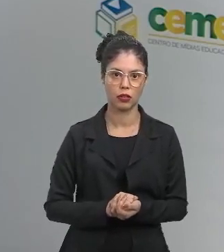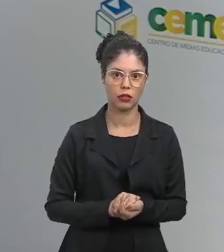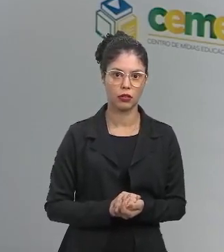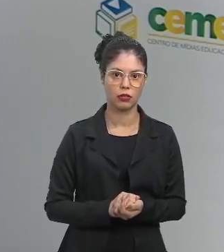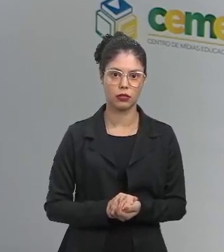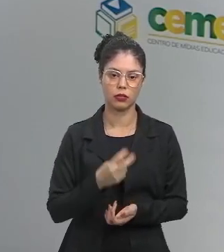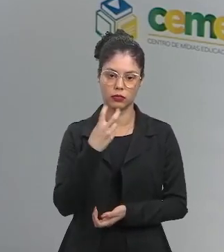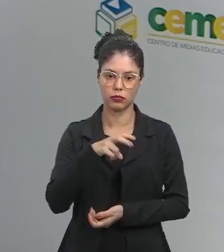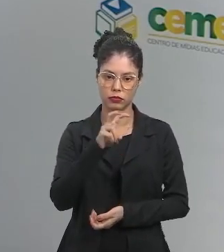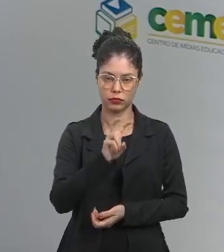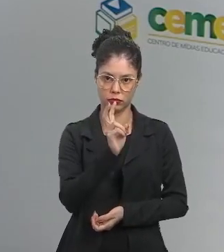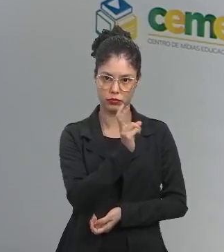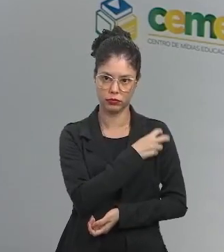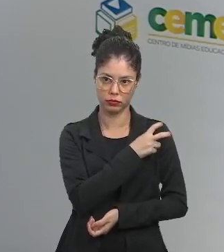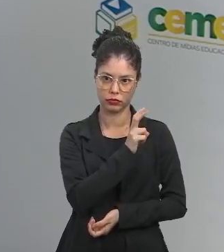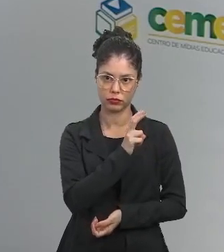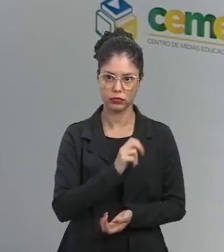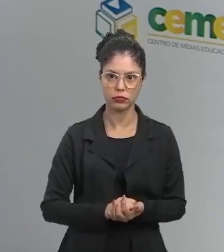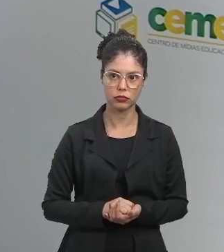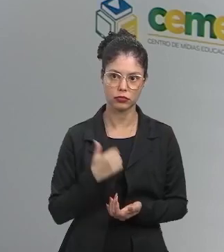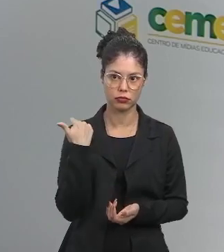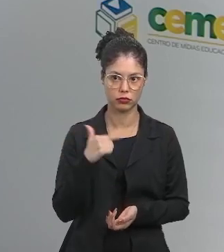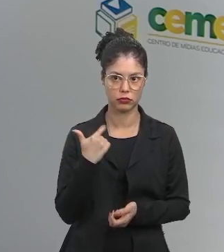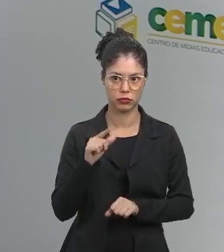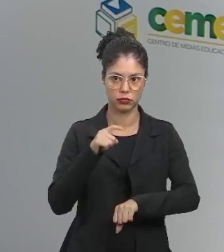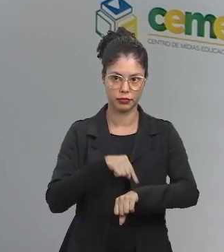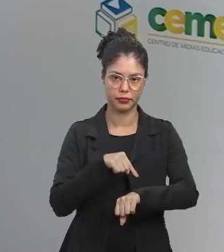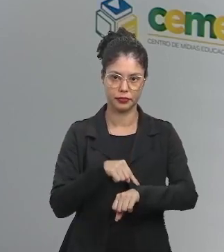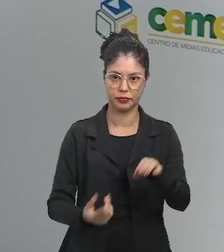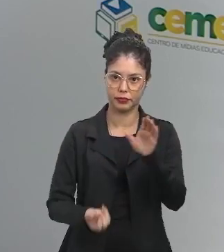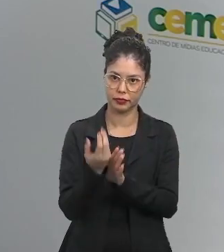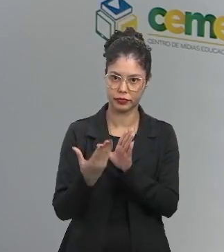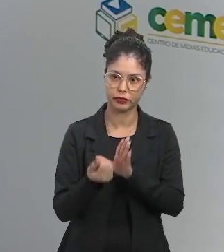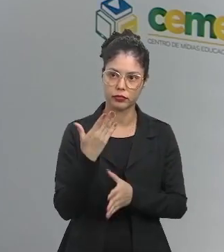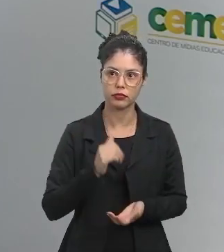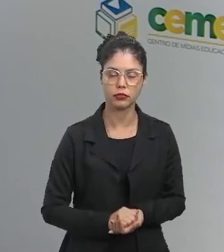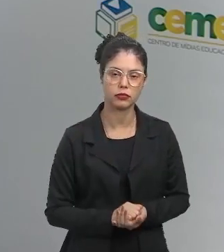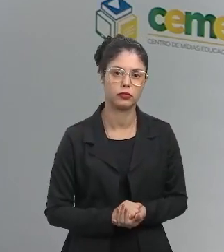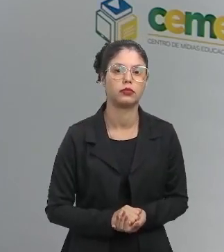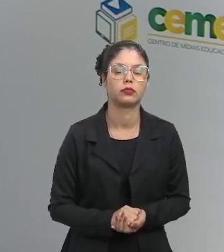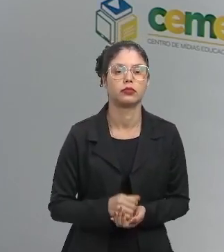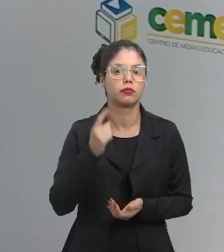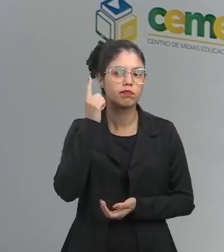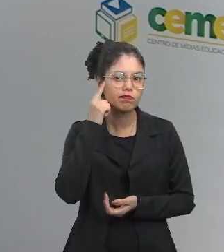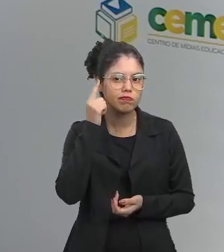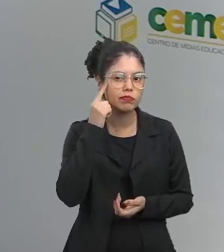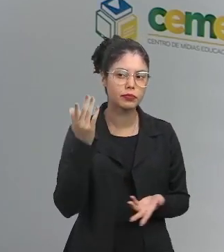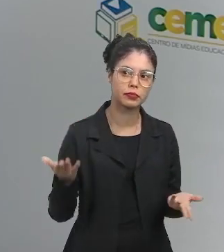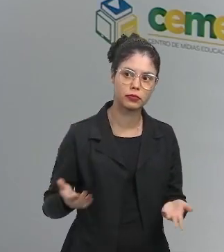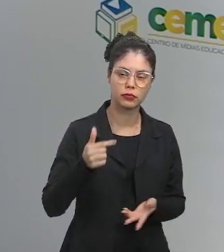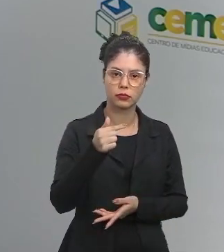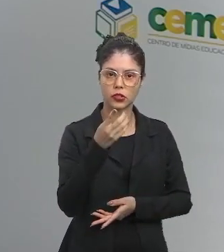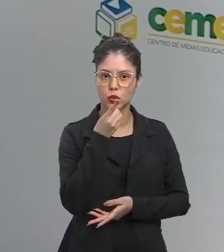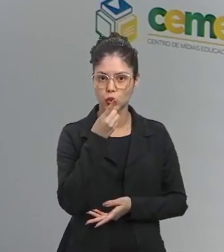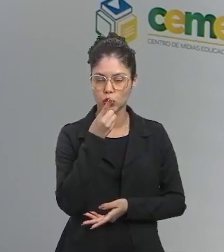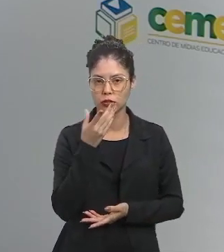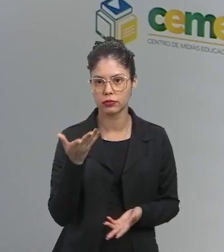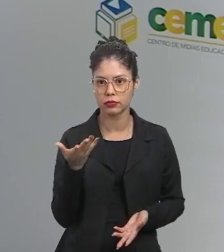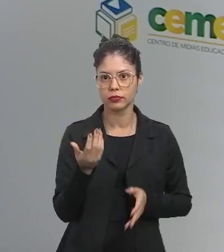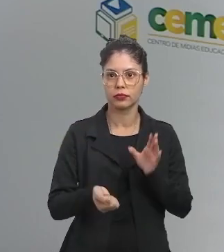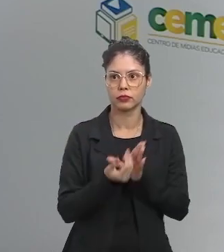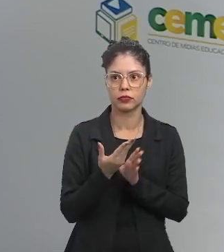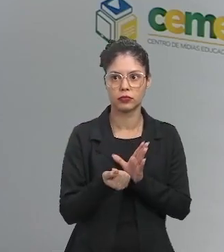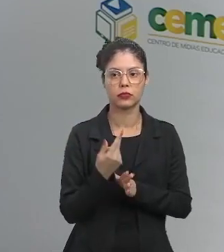cobra. Ele não tem tempo para produzir, vamos lá, imaginar que esse tempo seja de 7 dias, para